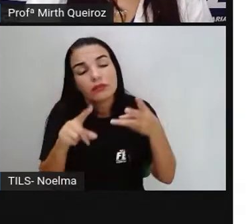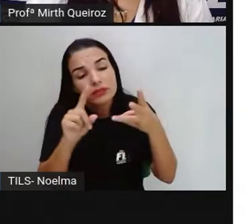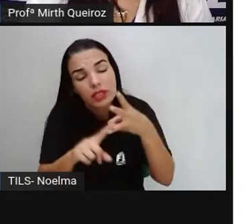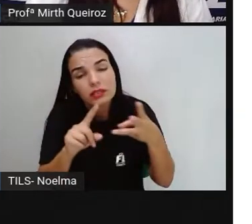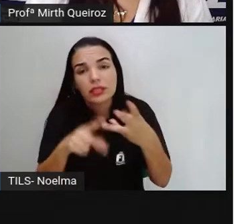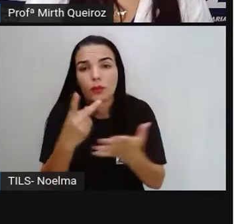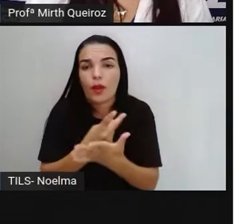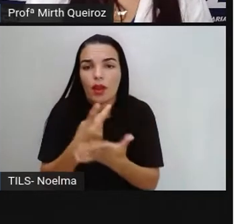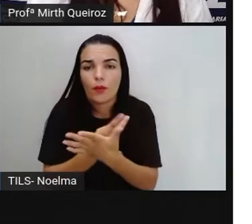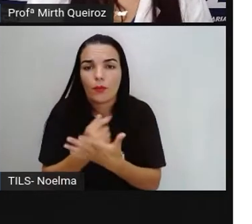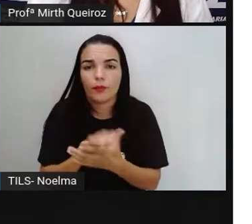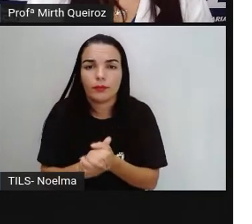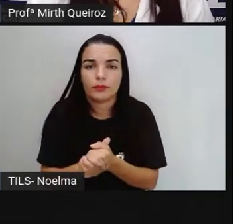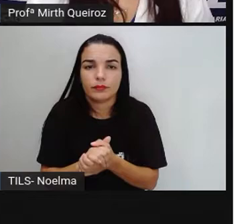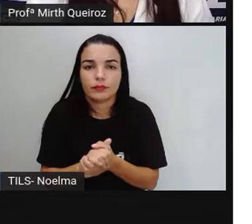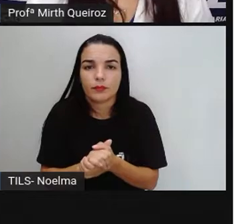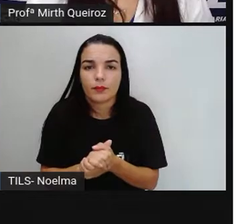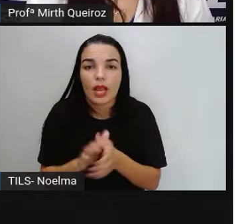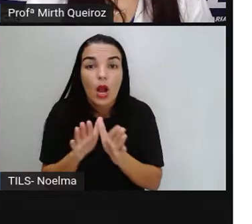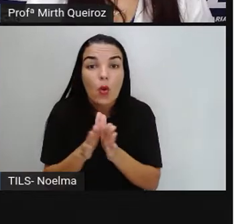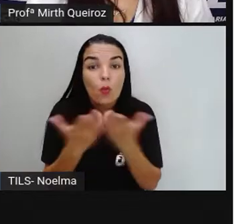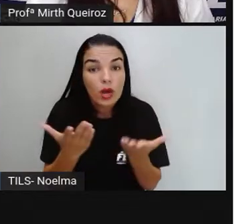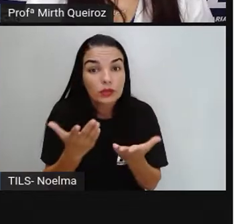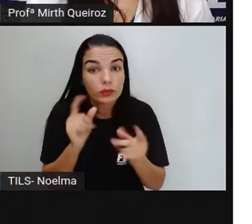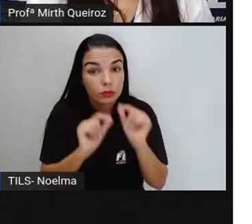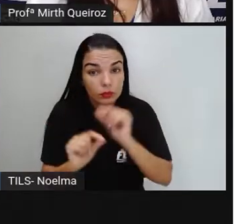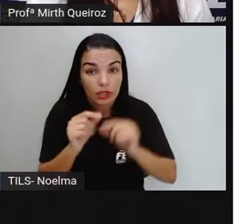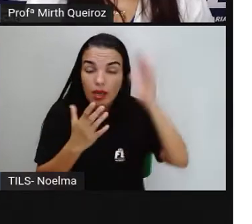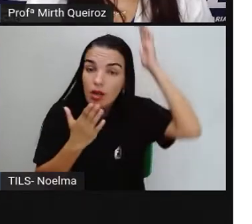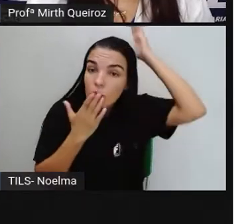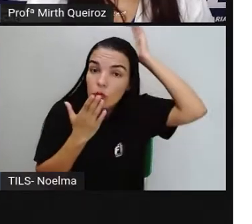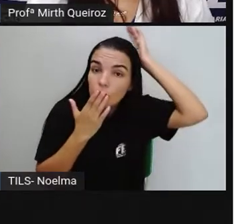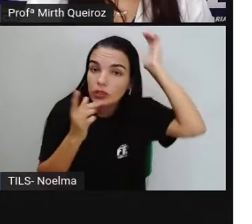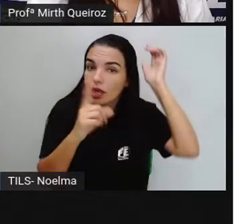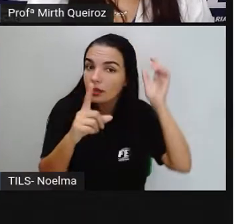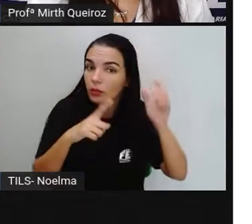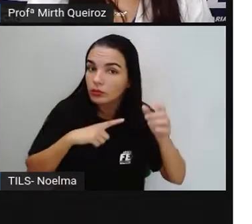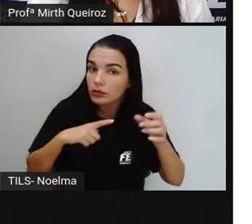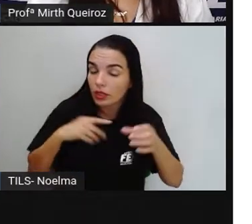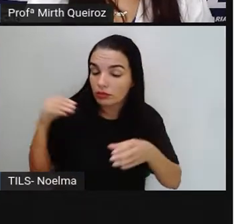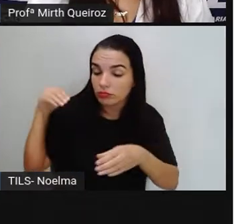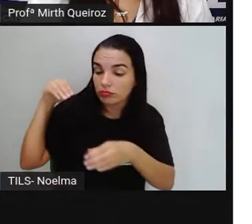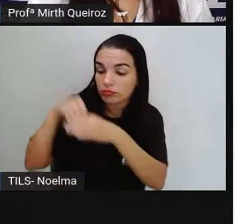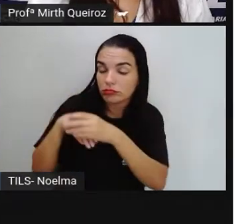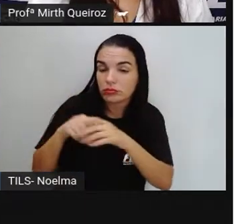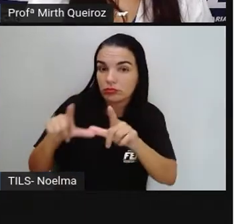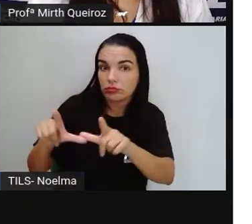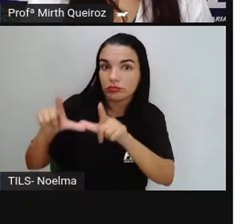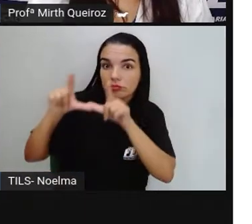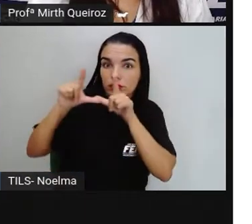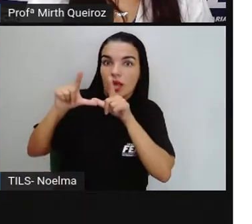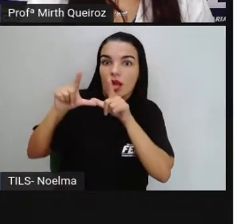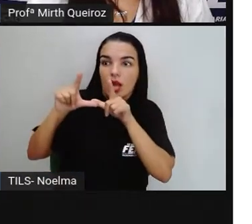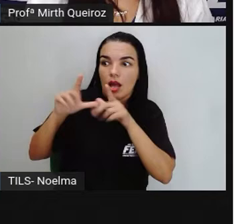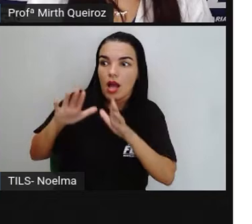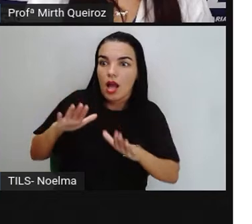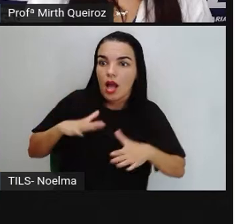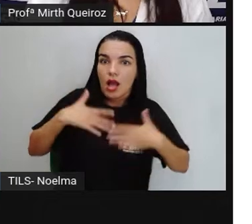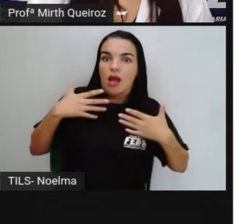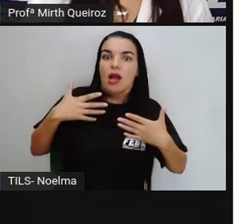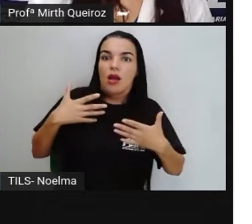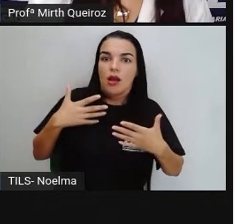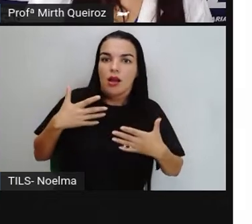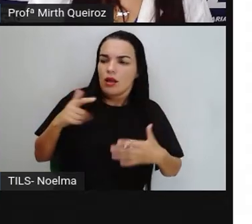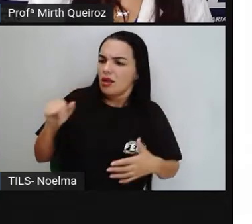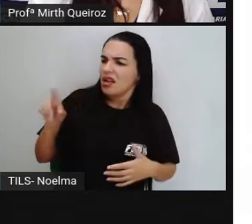se tem. Quando o índio ele não se enquadra nessa imagem, vem logo a reação. Ah, não